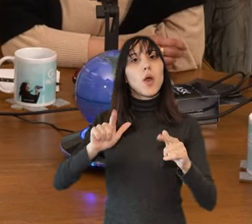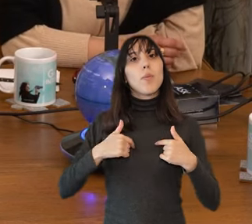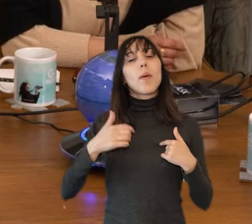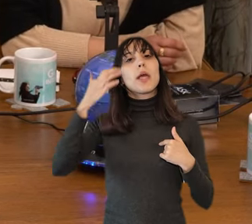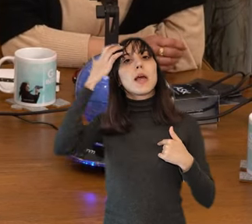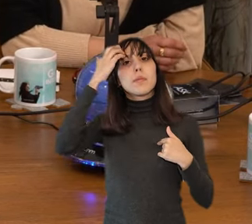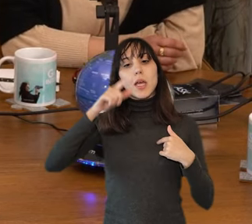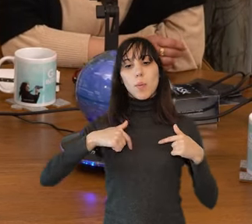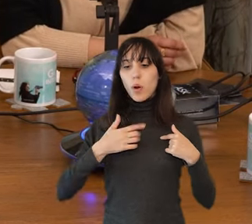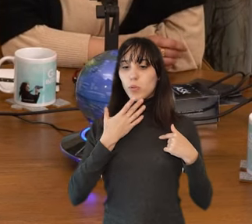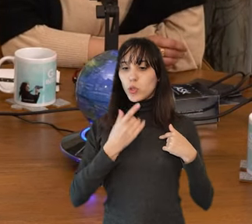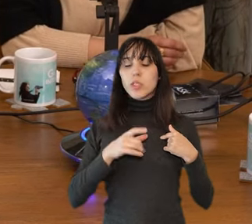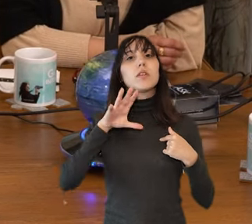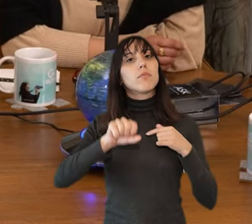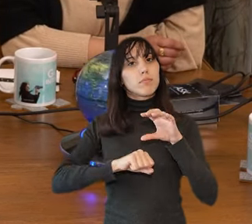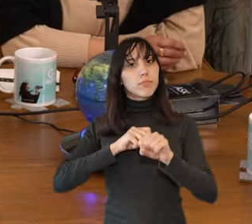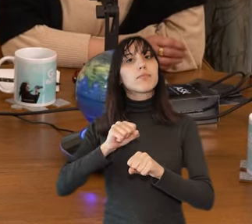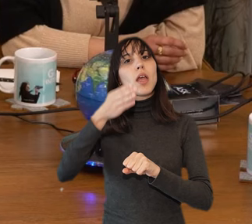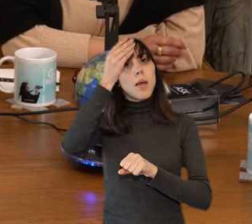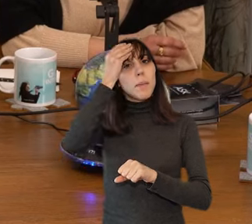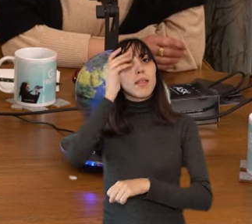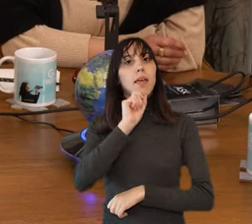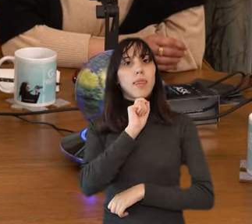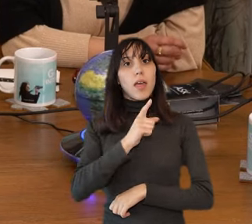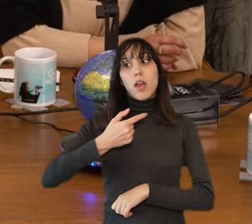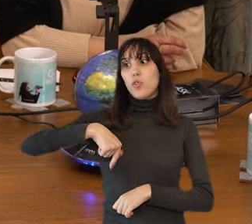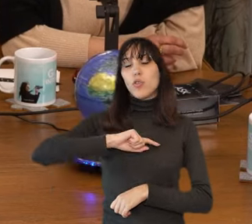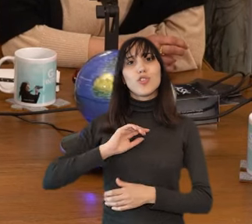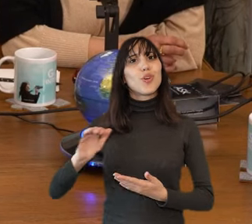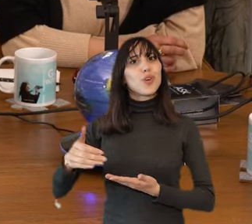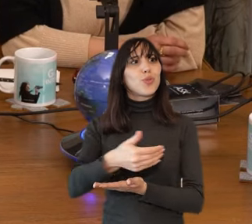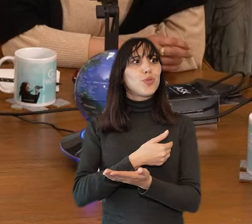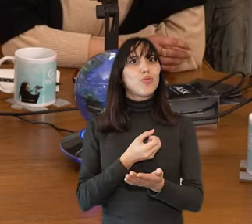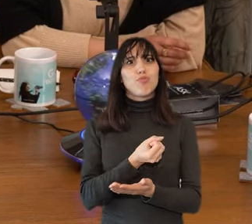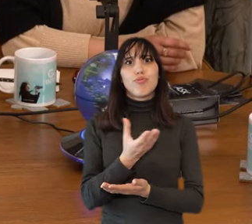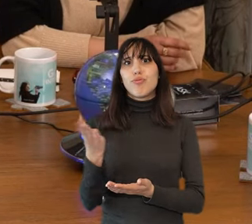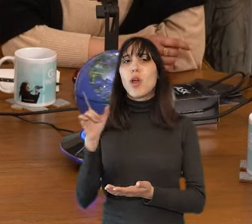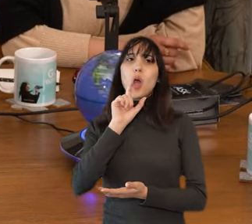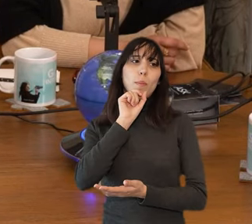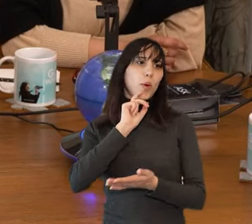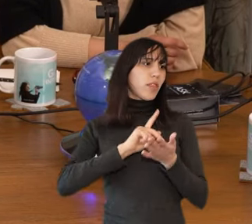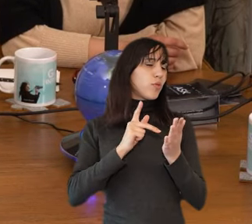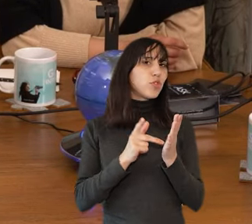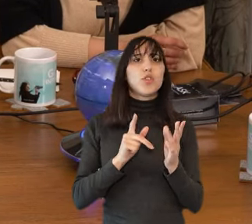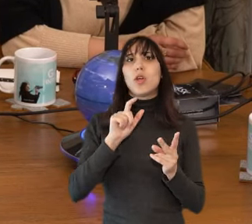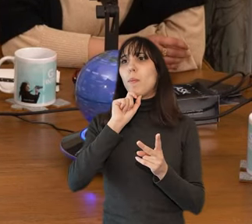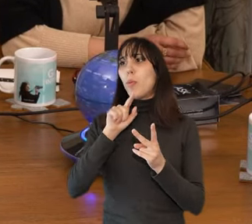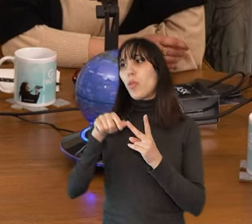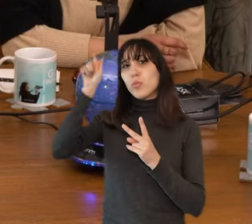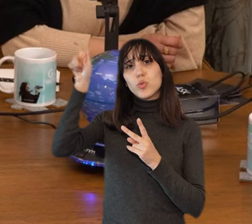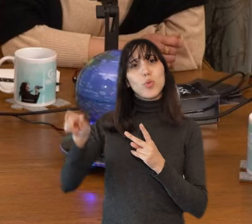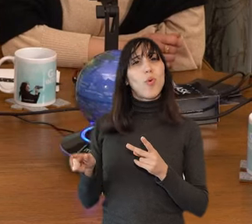capacidade de aprendermos sozinhos não é e mas nós temos imensos recursos os nossos recursos tanto podem ser tecnológicos Como podem ser